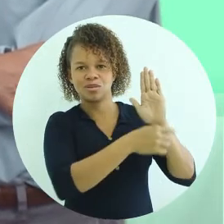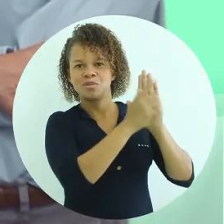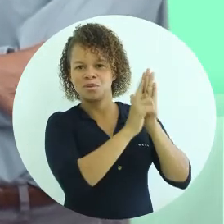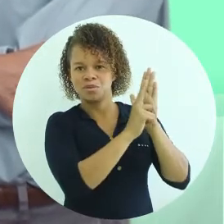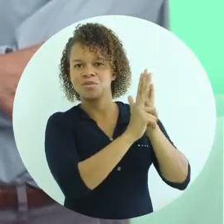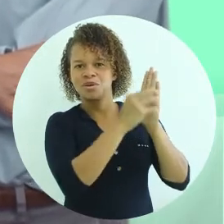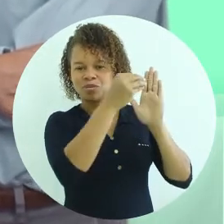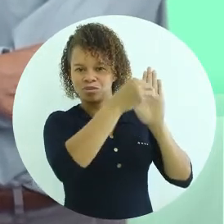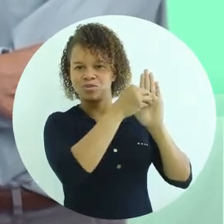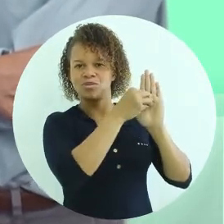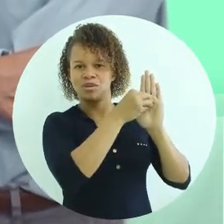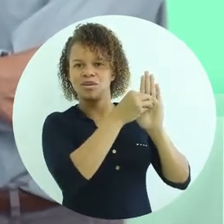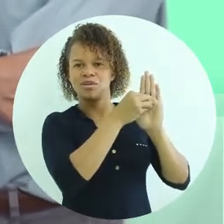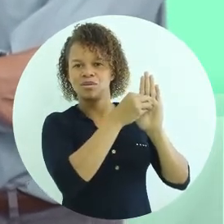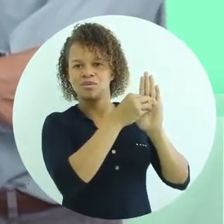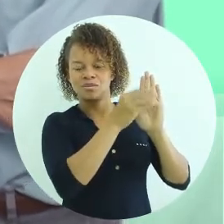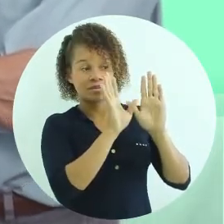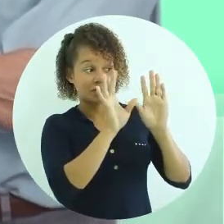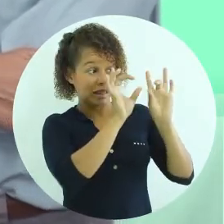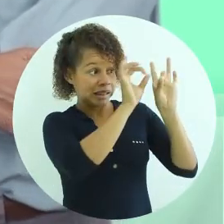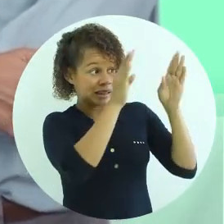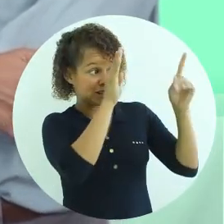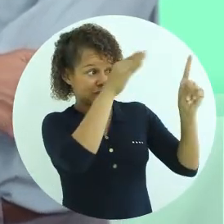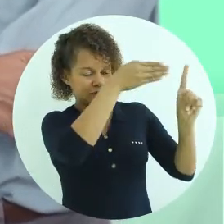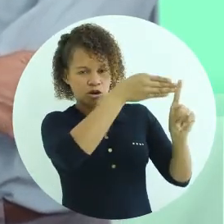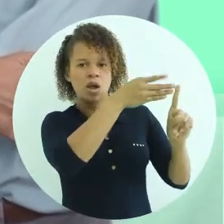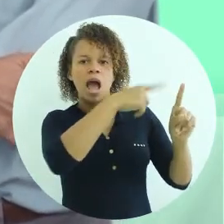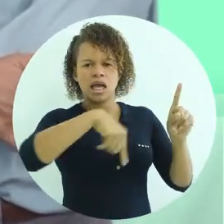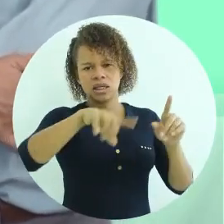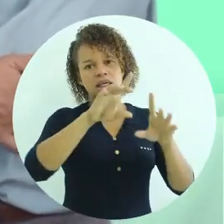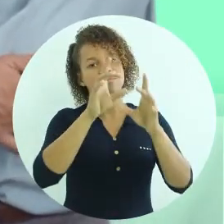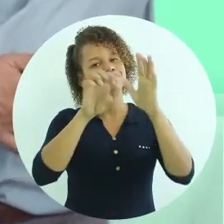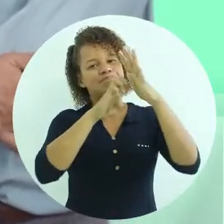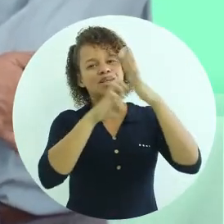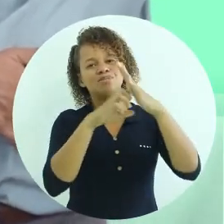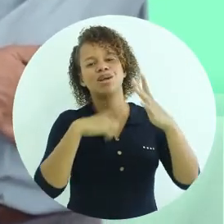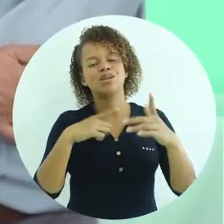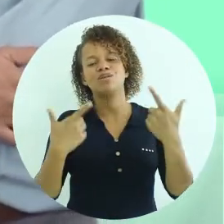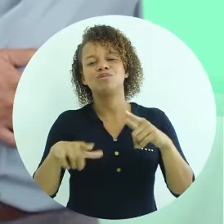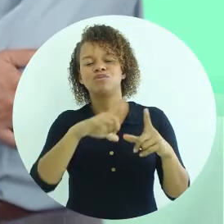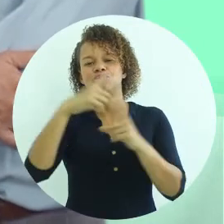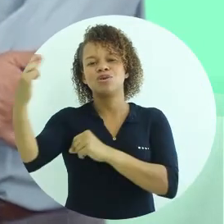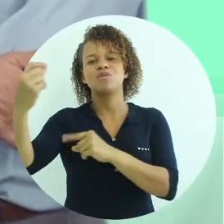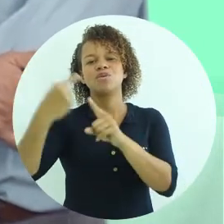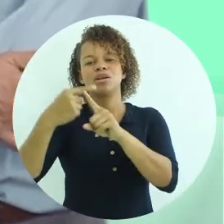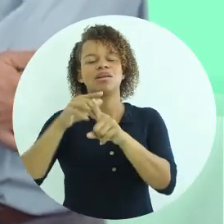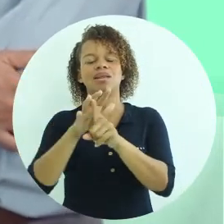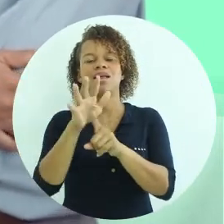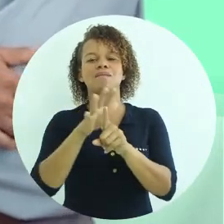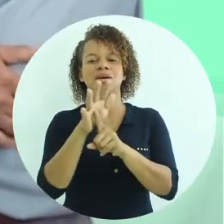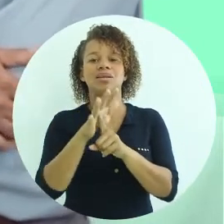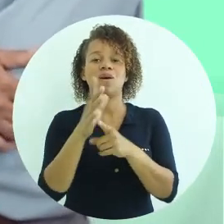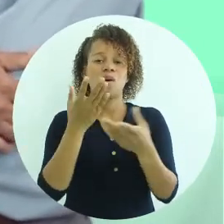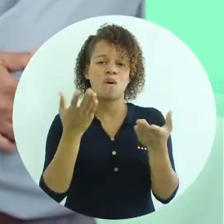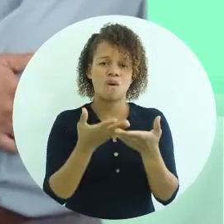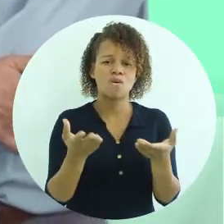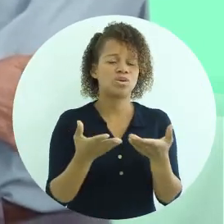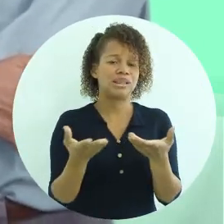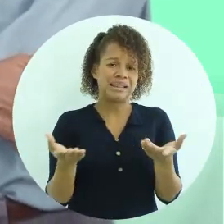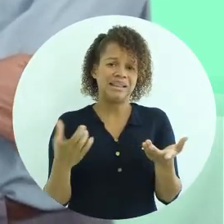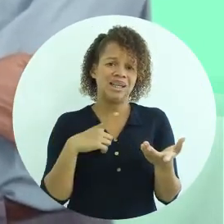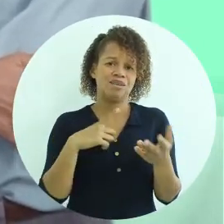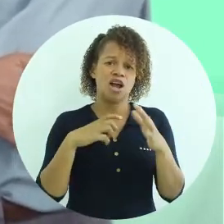dentro de um serviço especializado, né? Então, essas empresas foram embora porque não tem mais demanda, né? Isso tudo afetou completamente